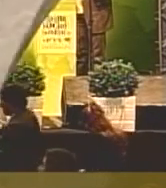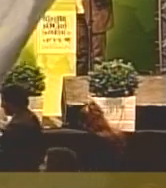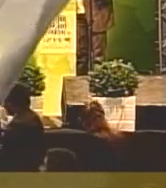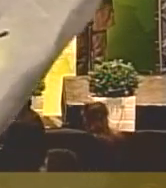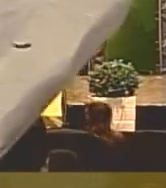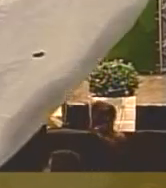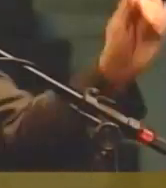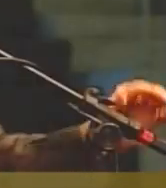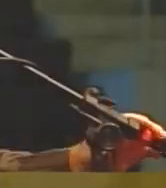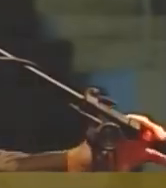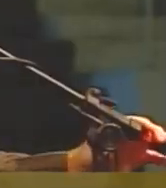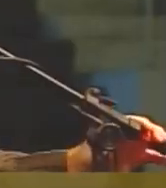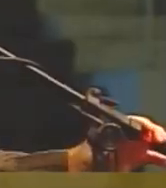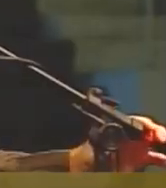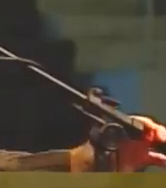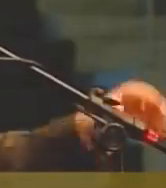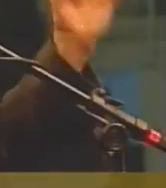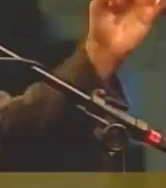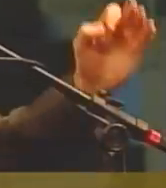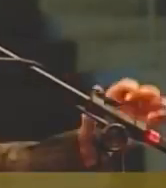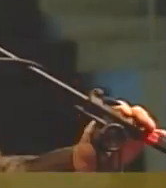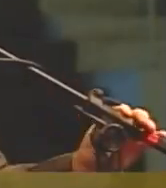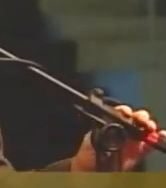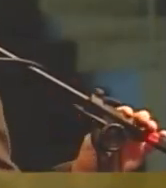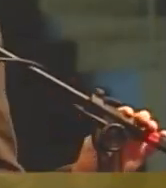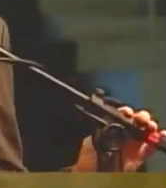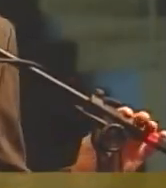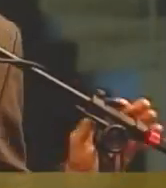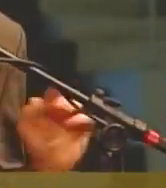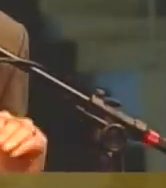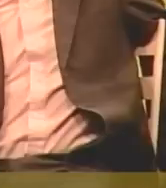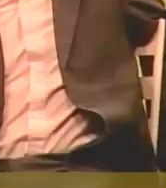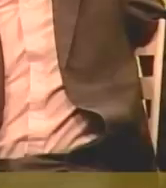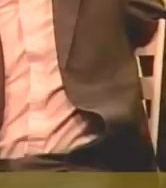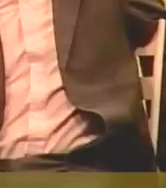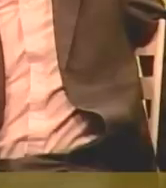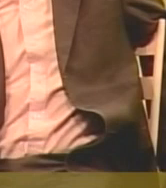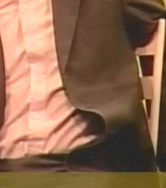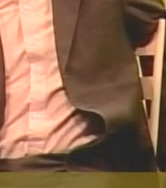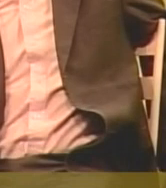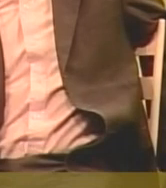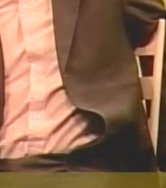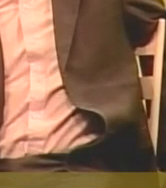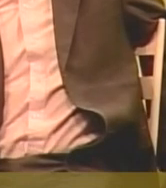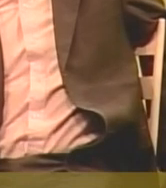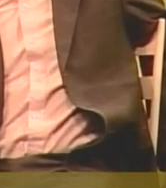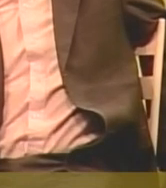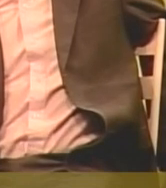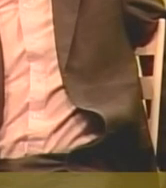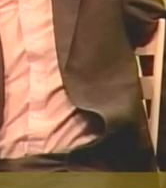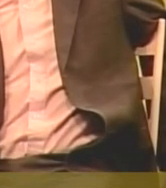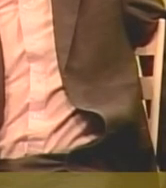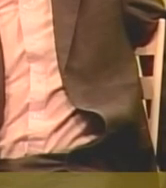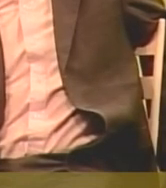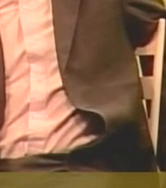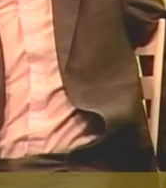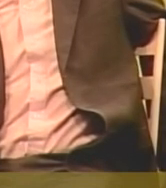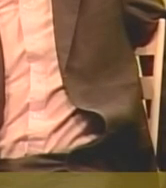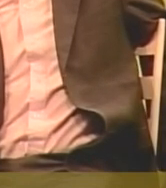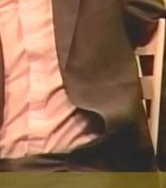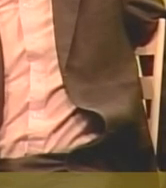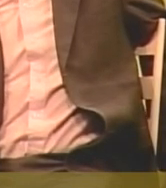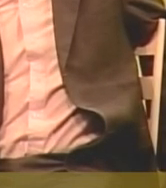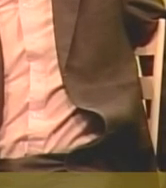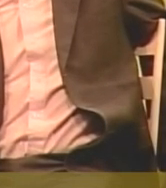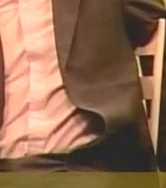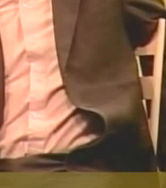Rio+20. Esta cidade, em primeiro lugar, quero mais uma vez lhe agradecer pela